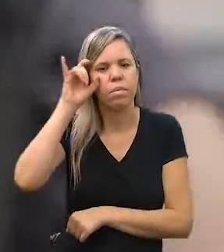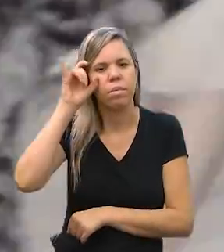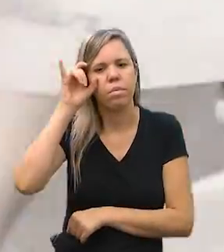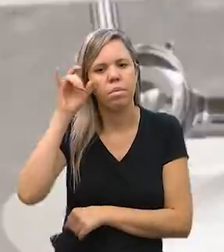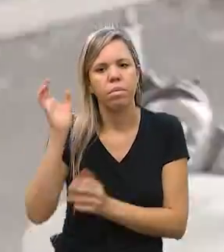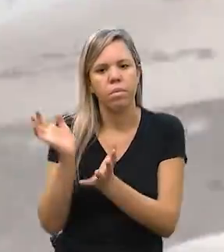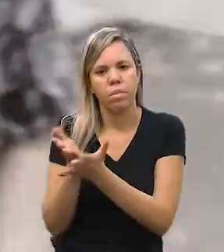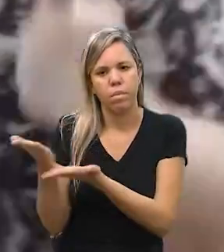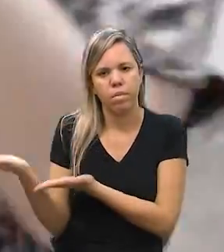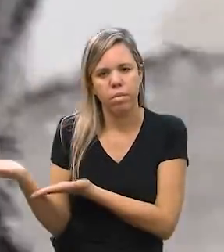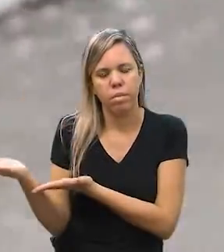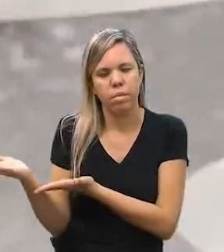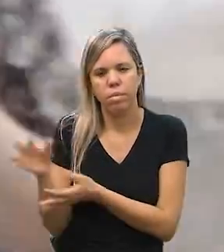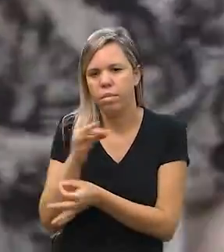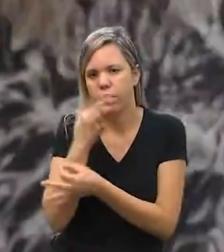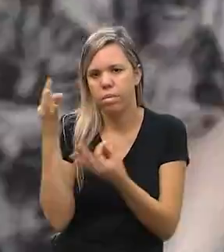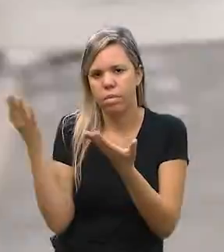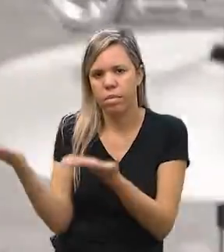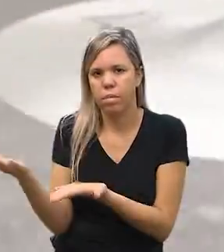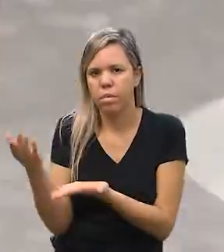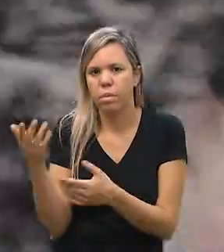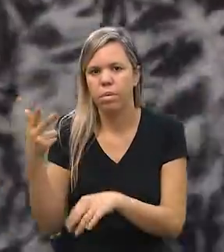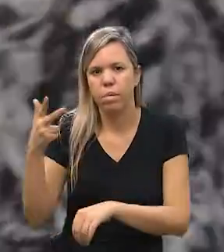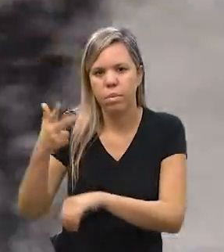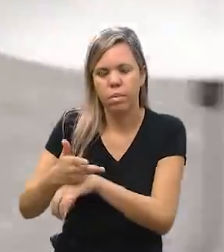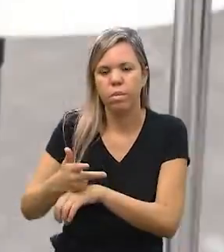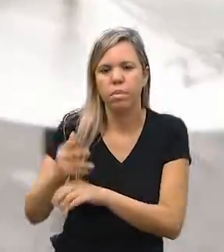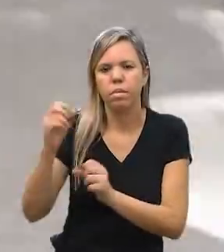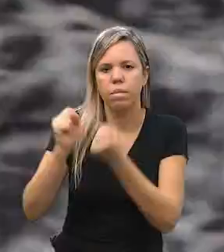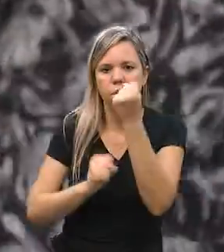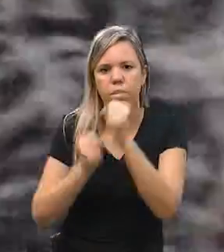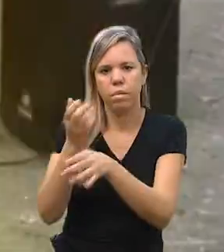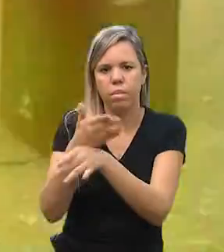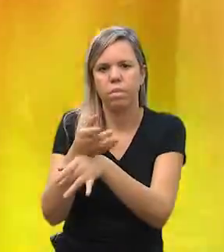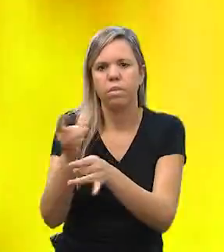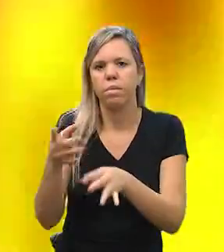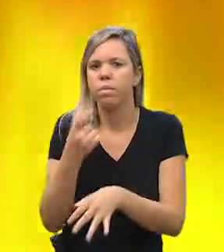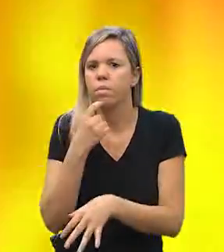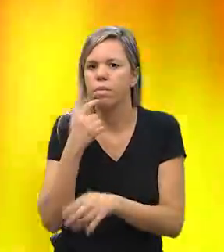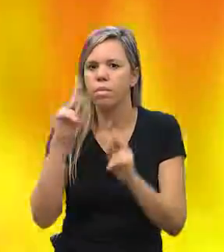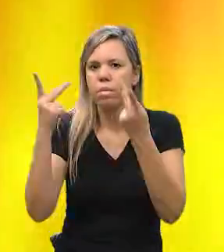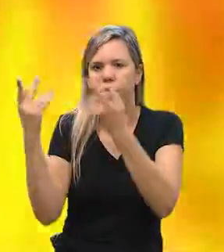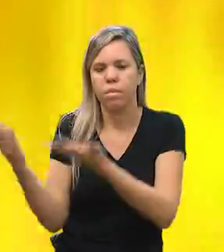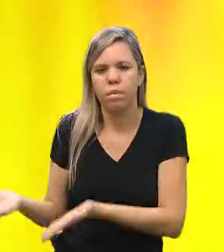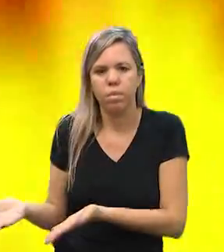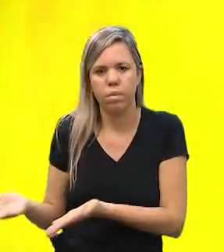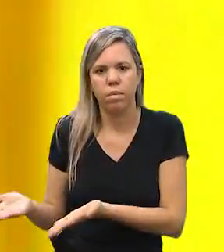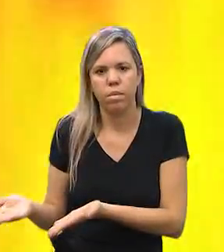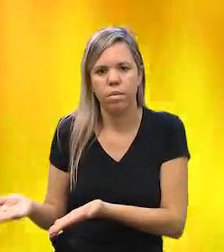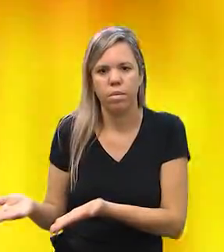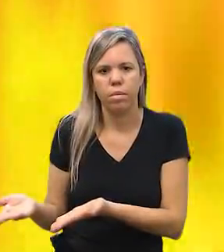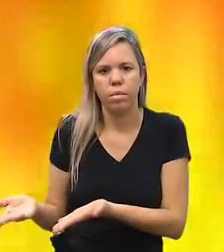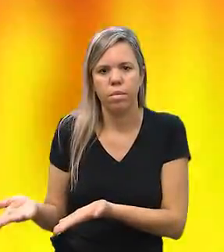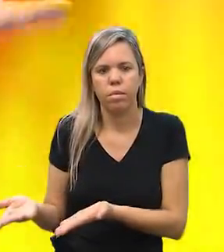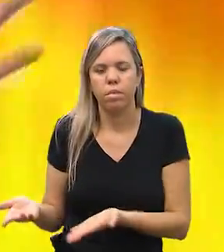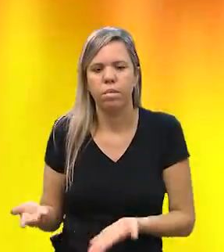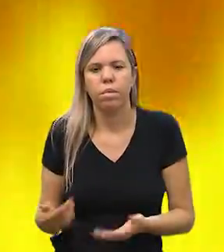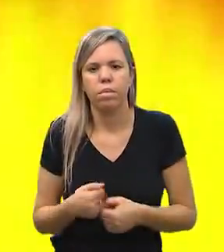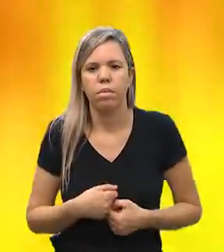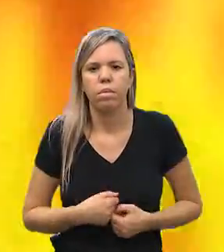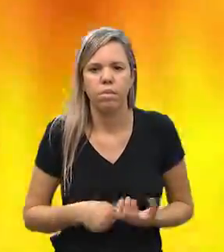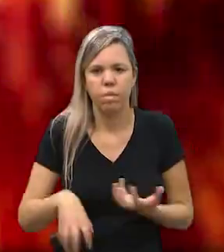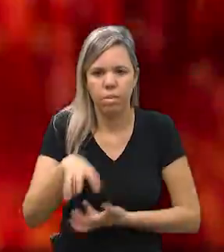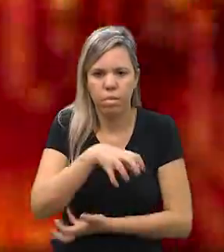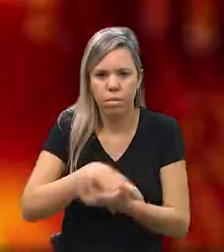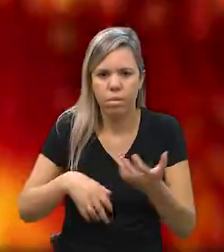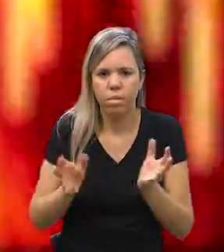banda. Aliás, o clipe ficou bom demais, né? Foi gravado numa fábrica abandonada entre Campinas e Hortolândia para dar esse clima de caos que